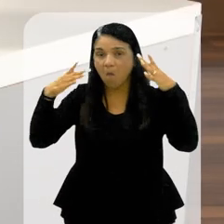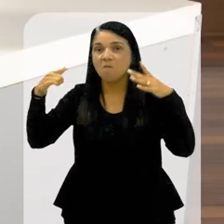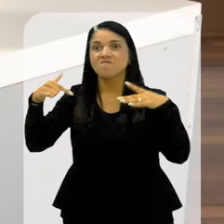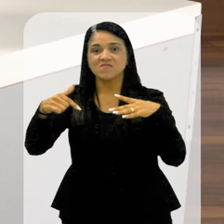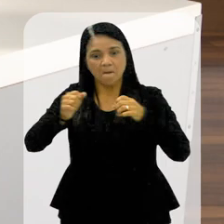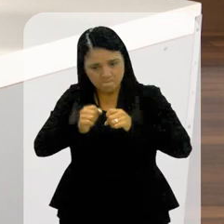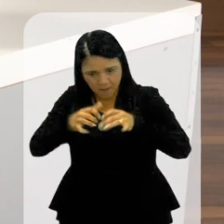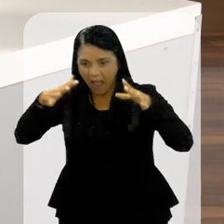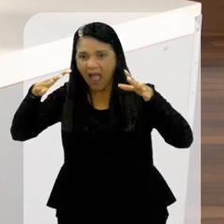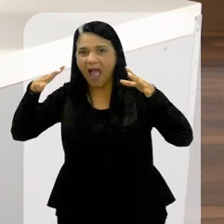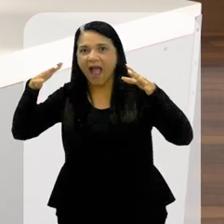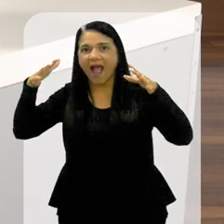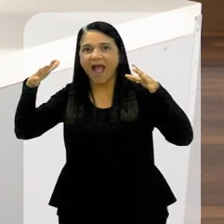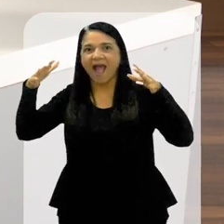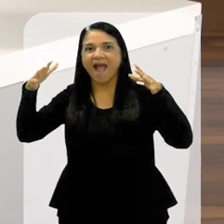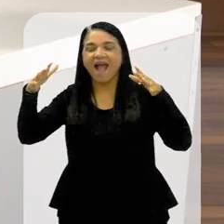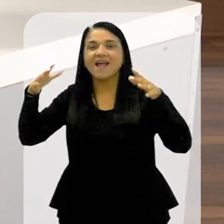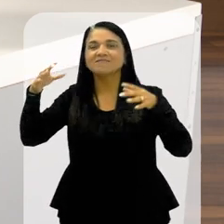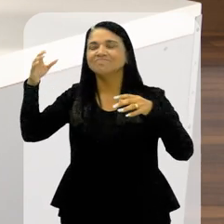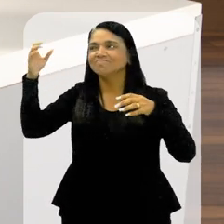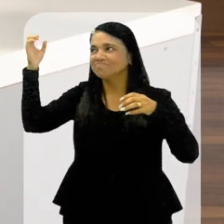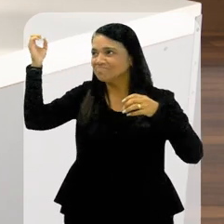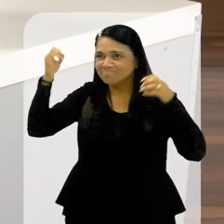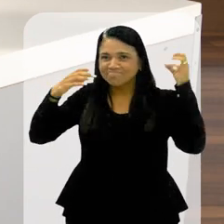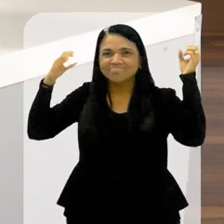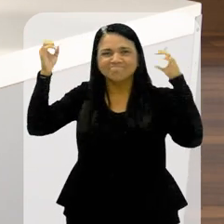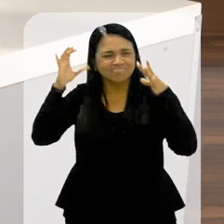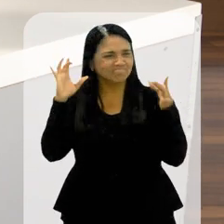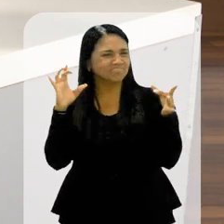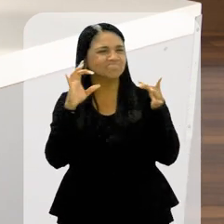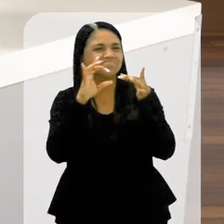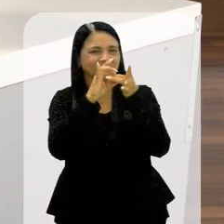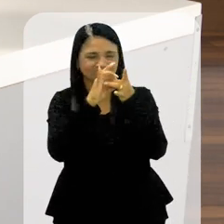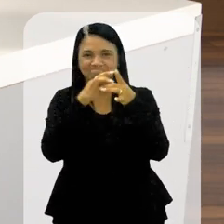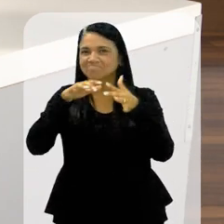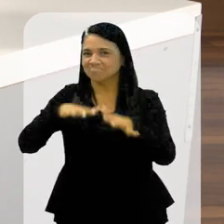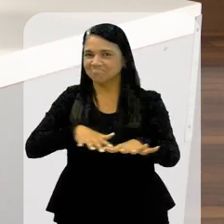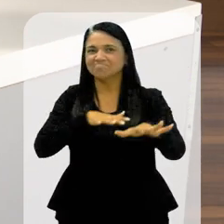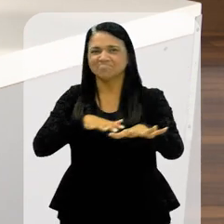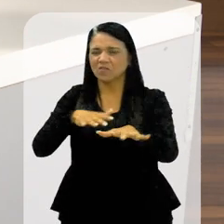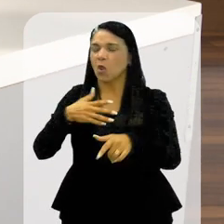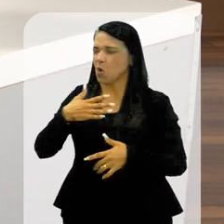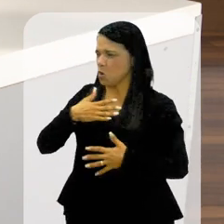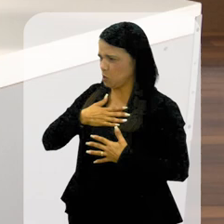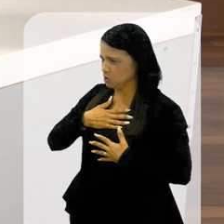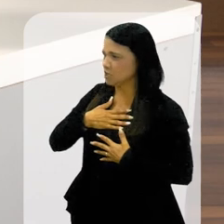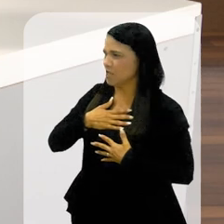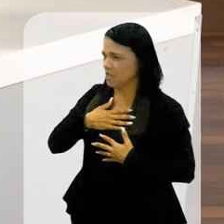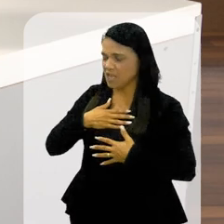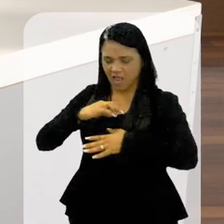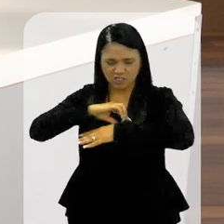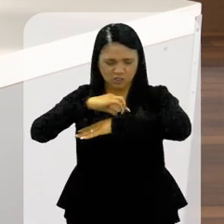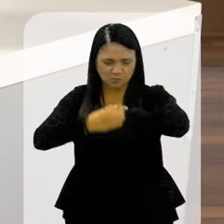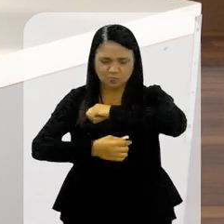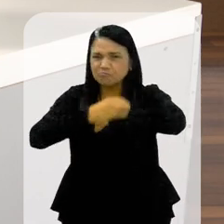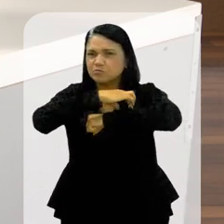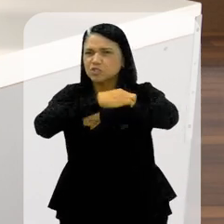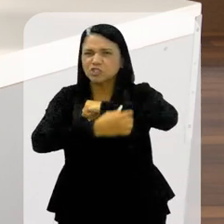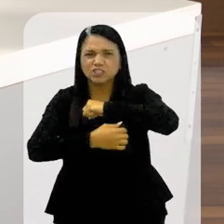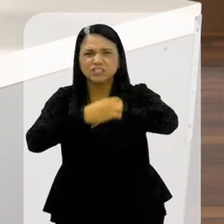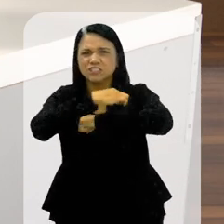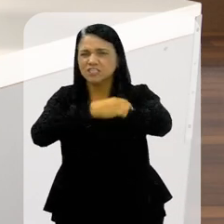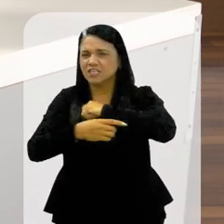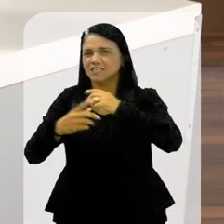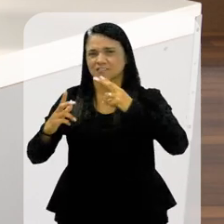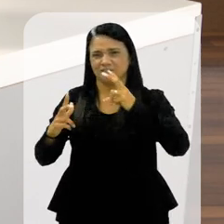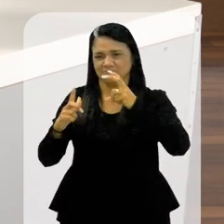bastante. Então o recurso da luz, mais um fator agregador ao sucesso do carnaval. Maravilhoso, né? Eu gostei muito. As